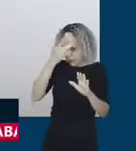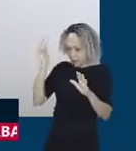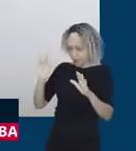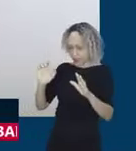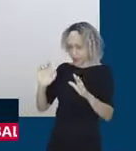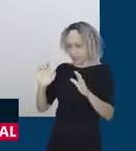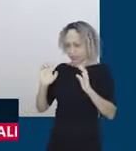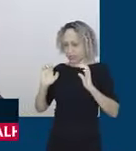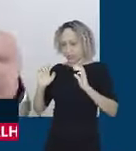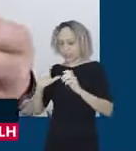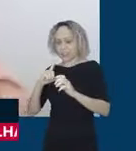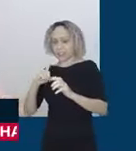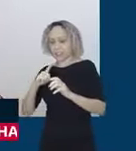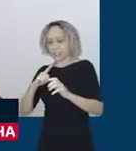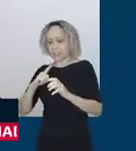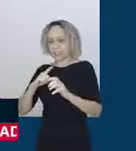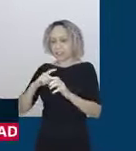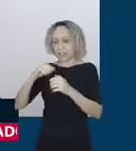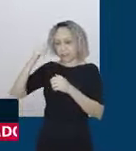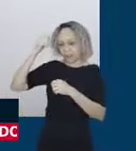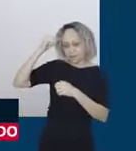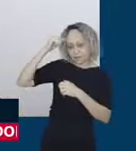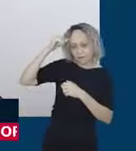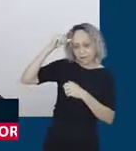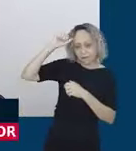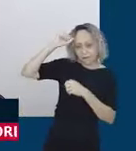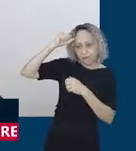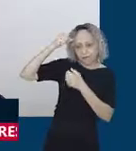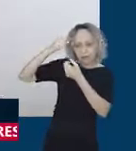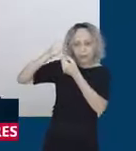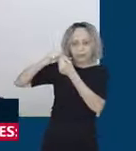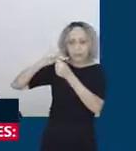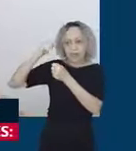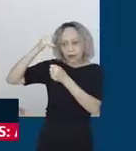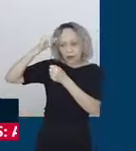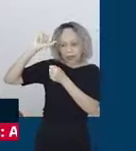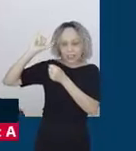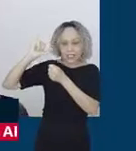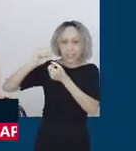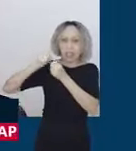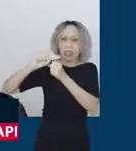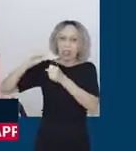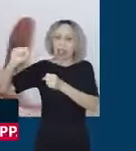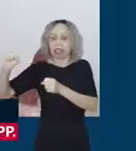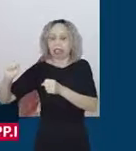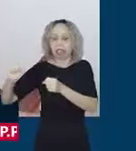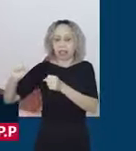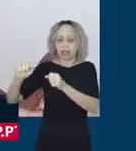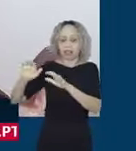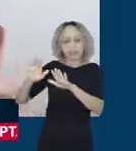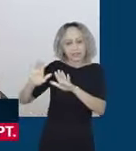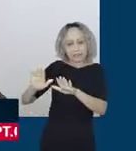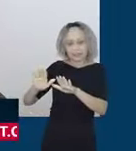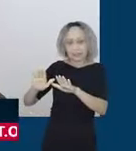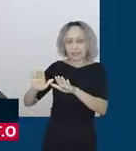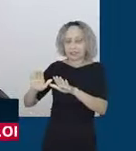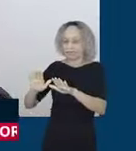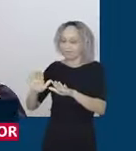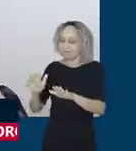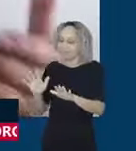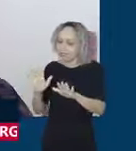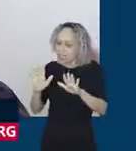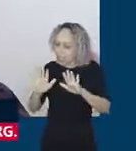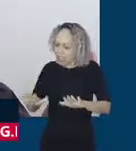simples como eu estou falando aqui. Não tem trabalho escravo, não tenha medo nenhum, não tem receio. É mais até, esse projeto é um